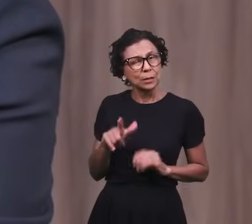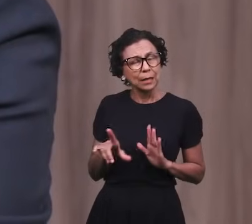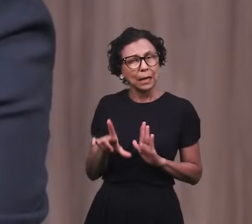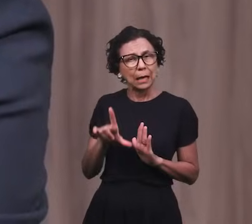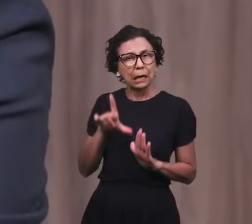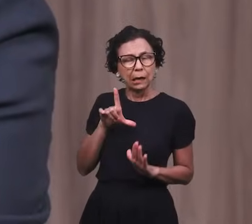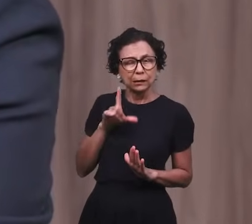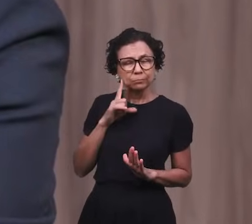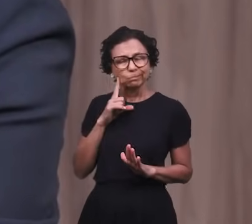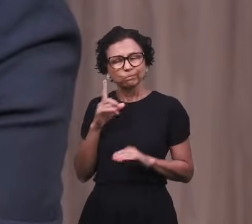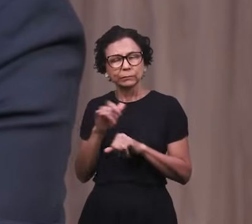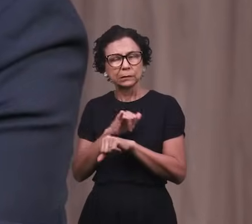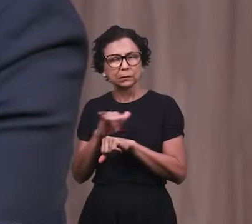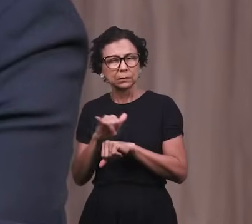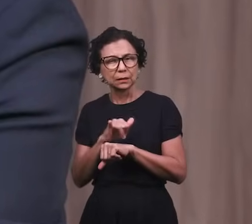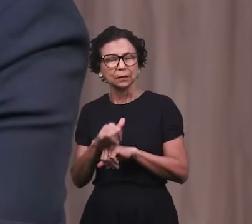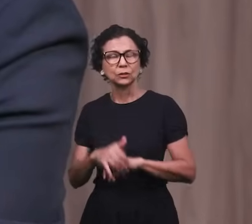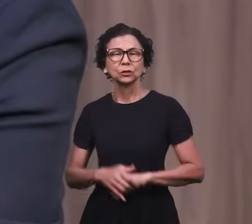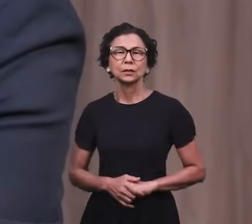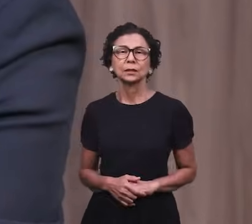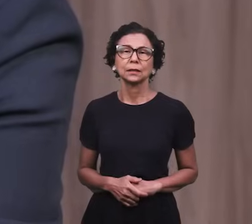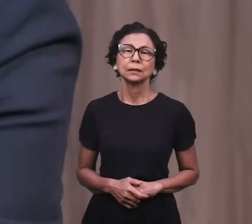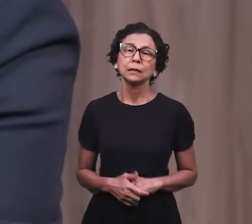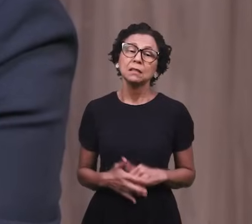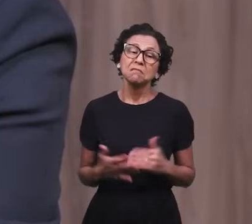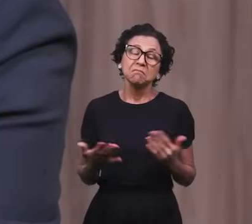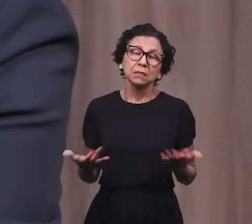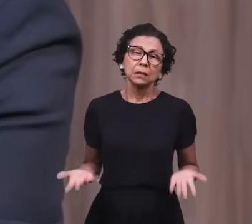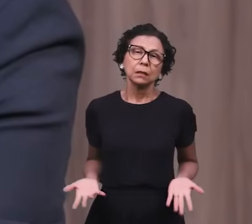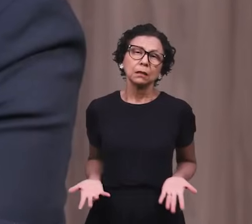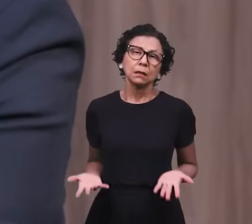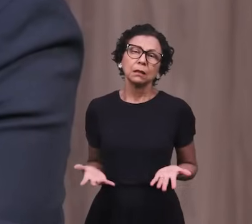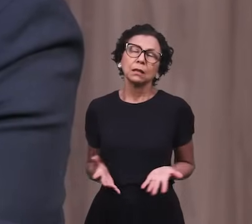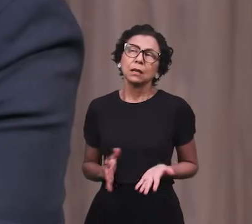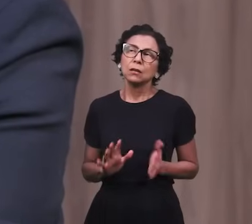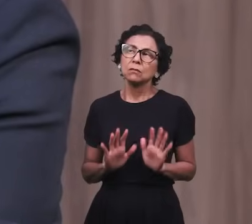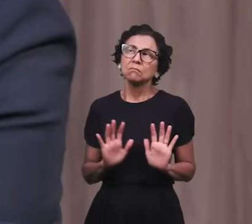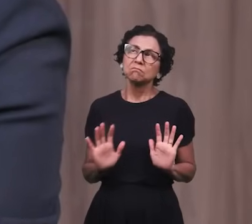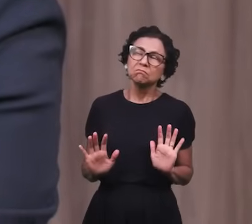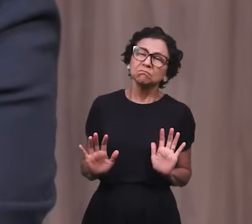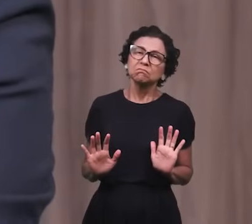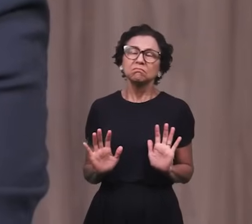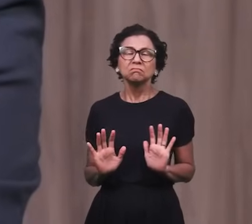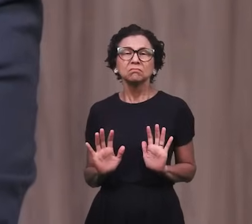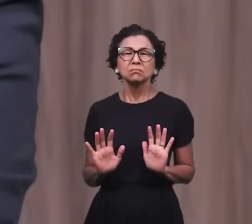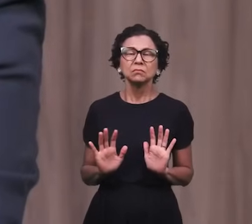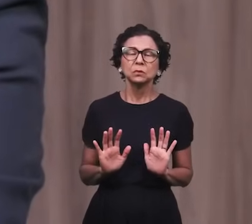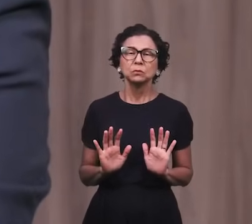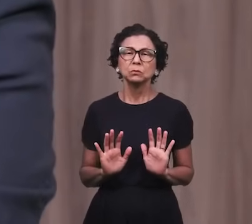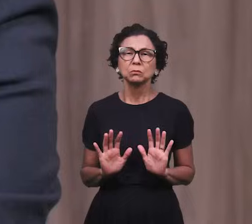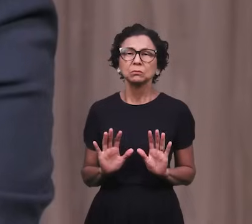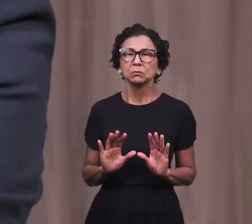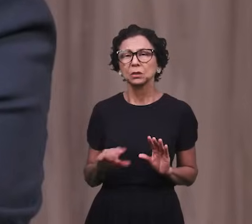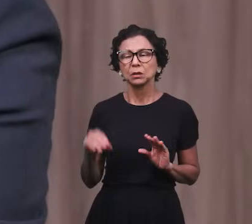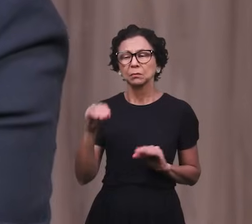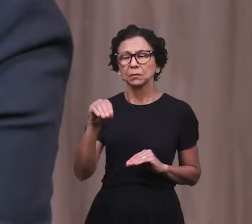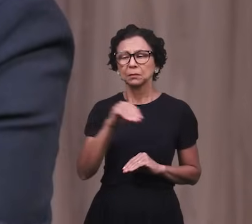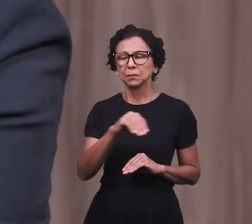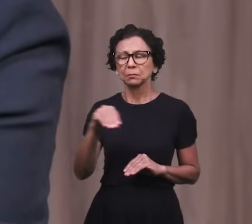jogadas. Exatamente. Então, isso não trouxe de imediato alguma modificação ou